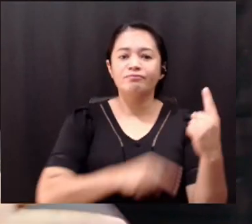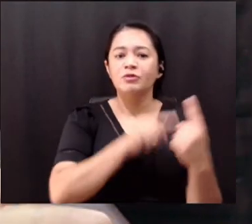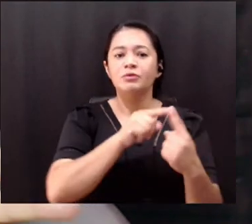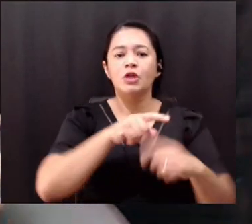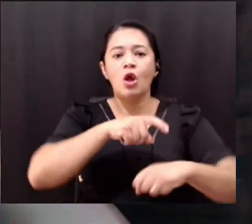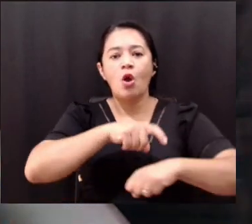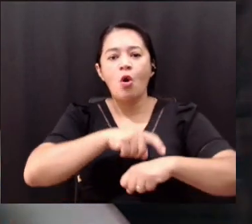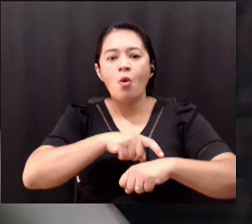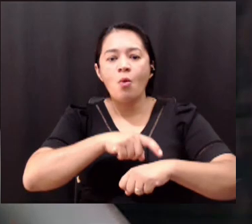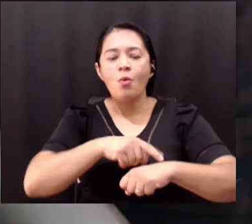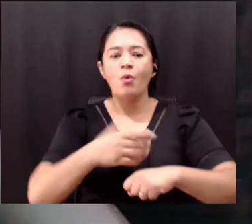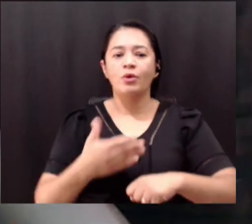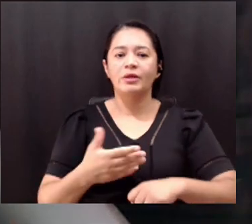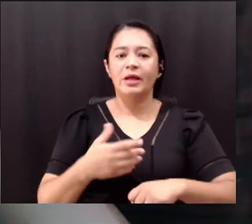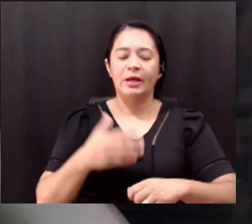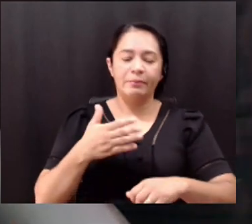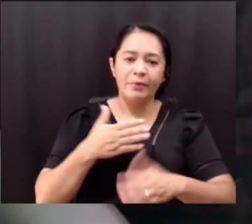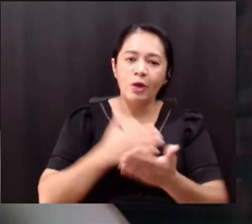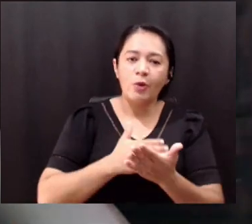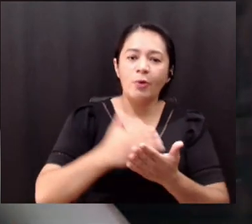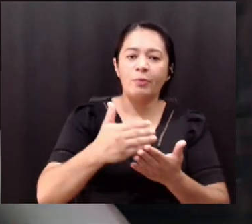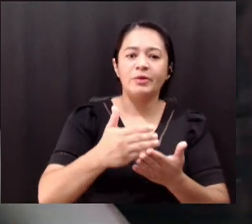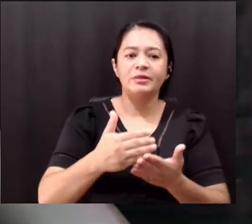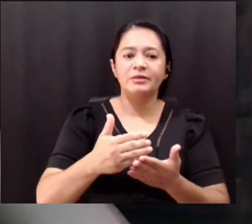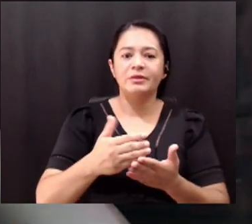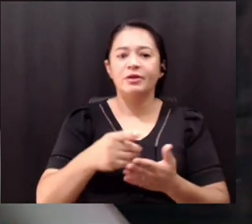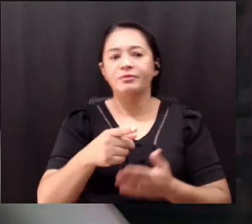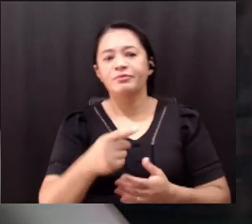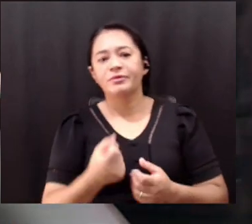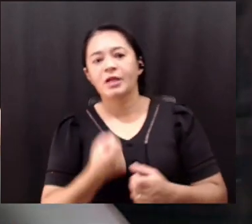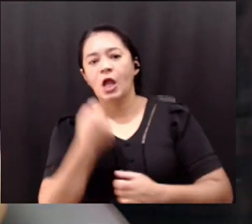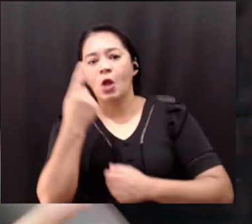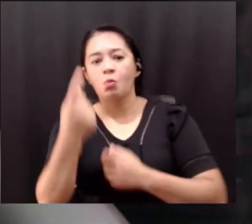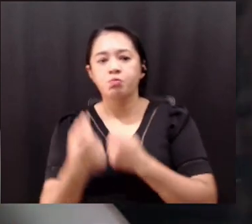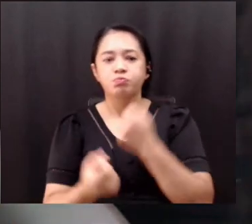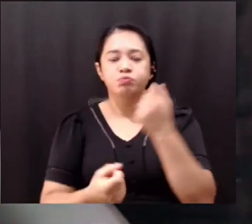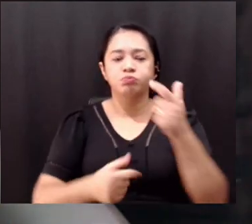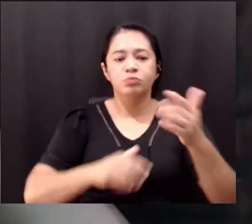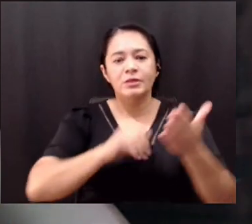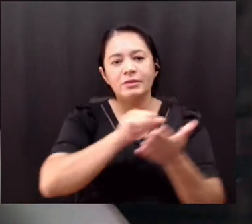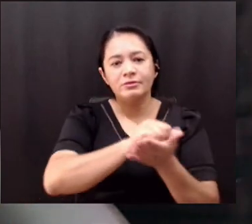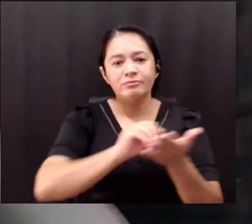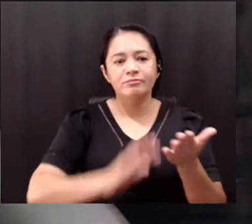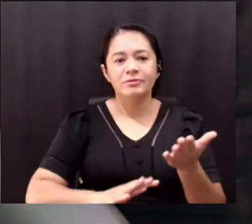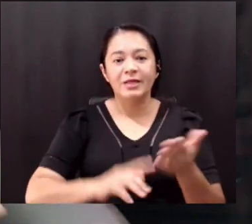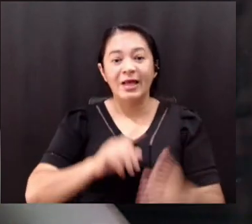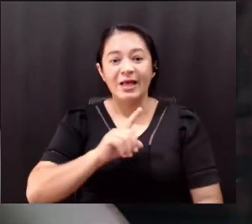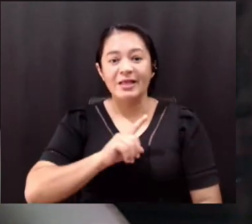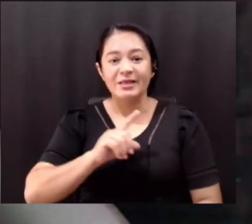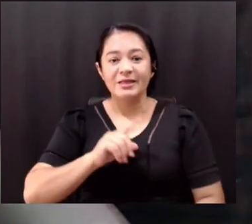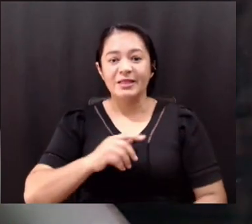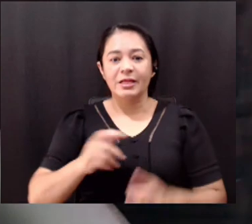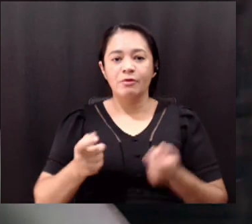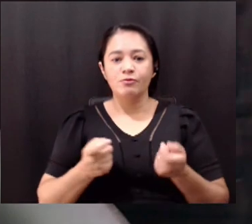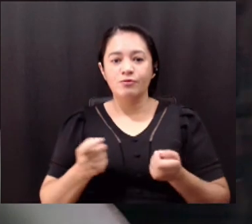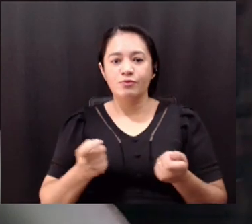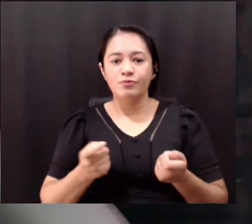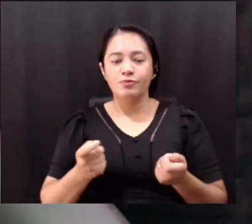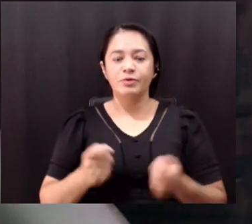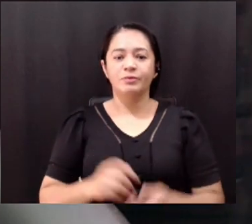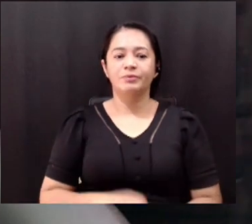para entrar, você tem algumas tarefas, então você tem um certo autocontrole. Uhum. Então,